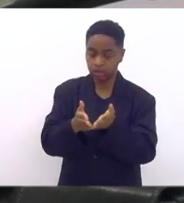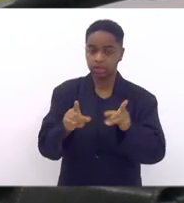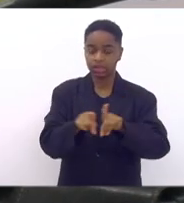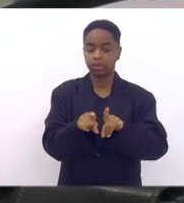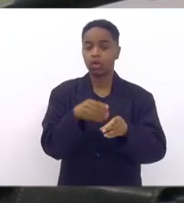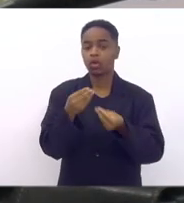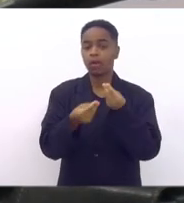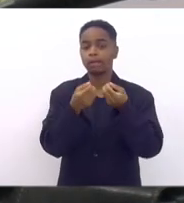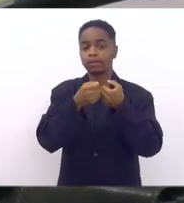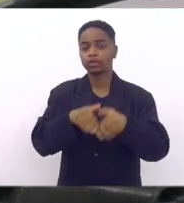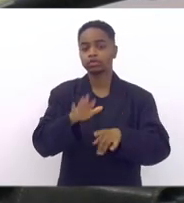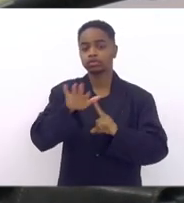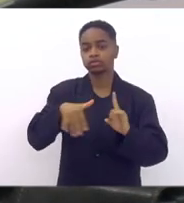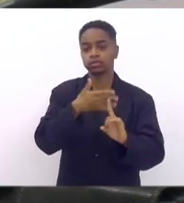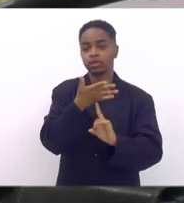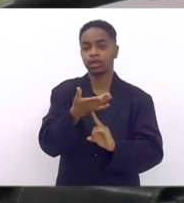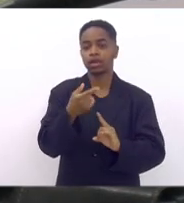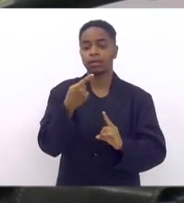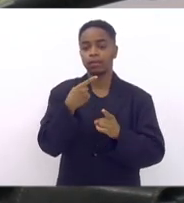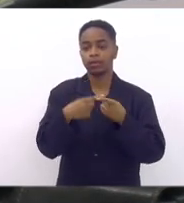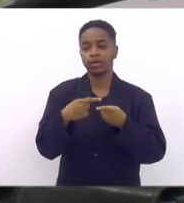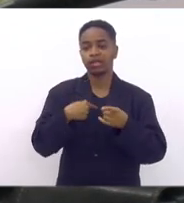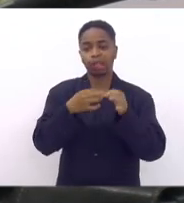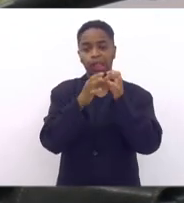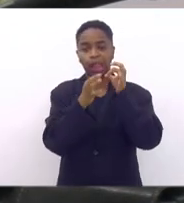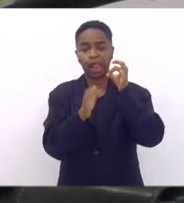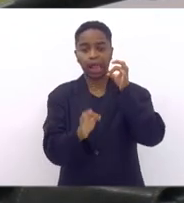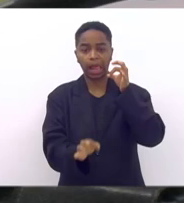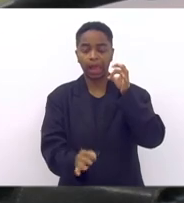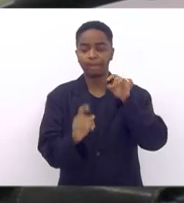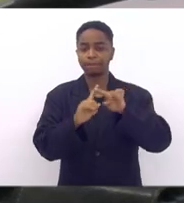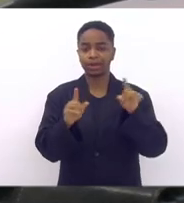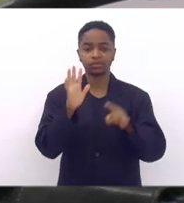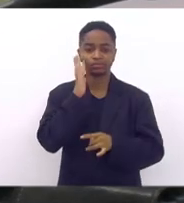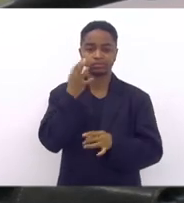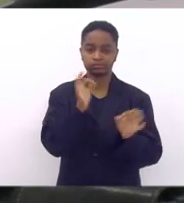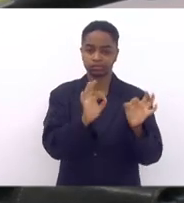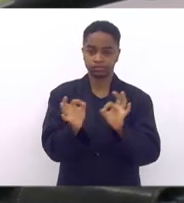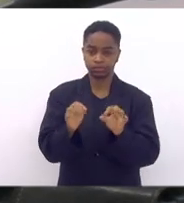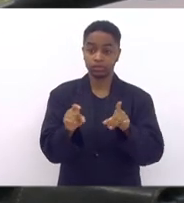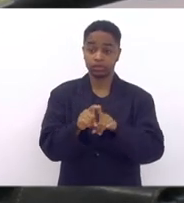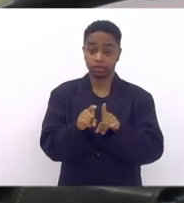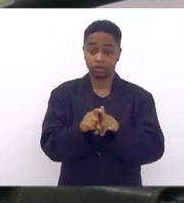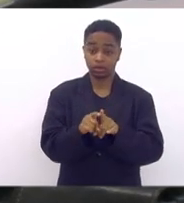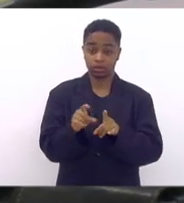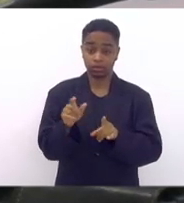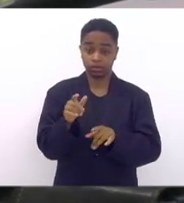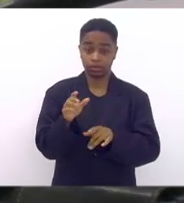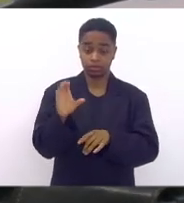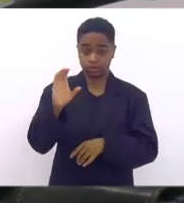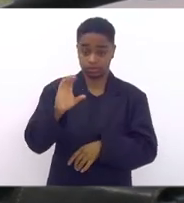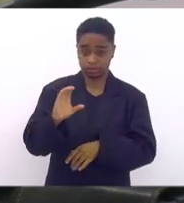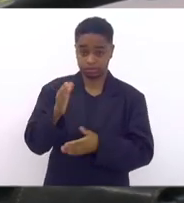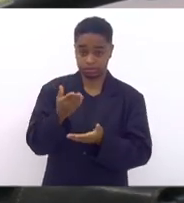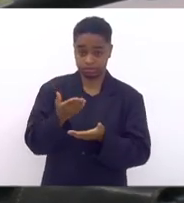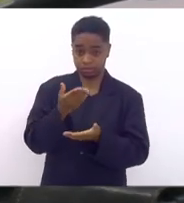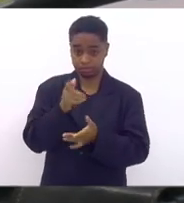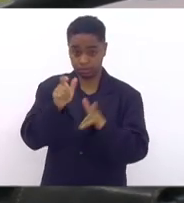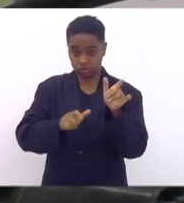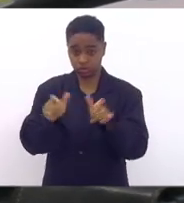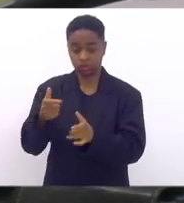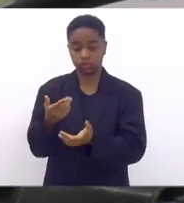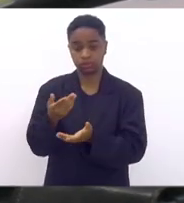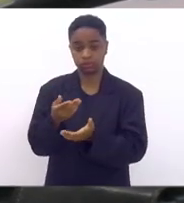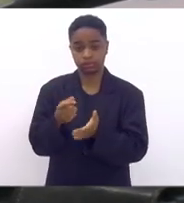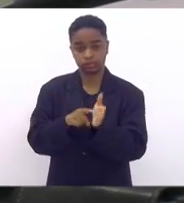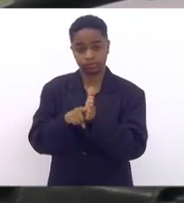drama que até então só tá na falácia a falácia vai realizar nada segundo biólogos que aí eu pego a parte dos biólogos e pesquisadores que também